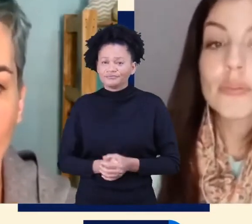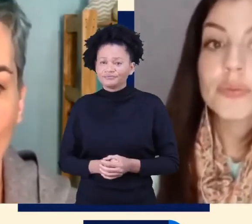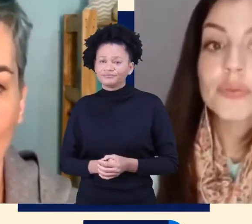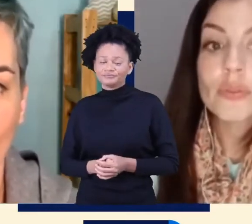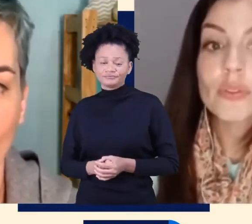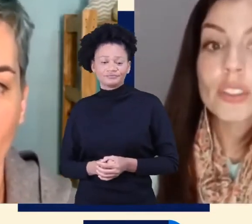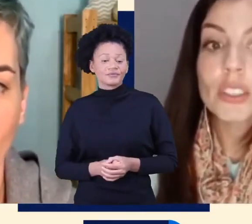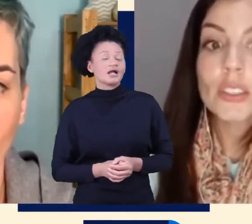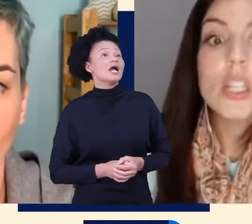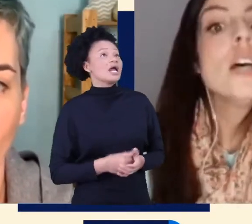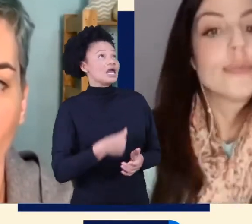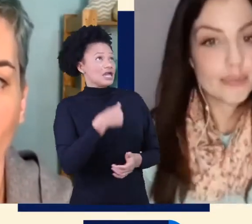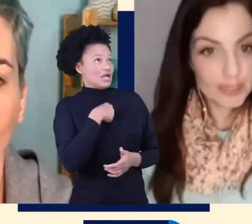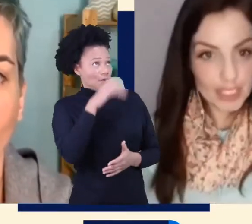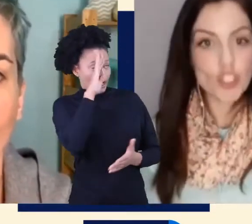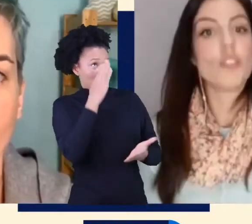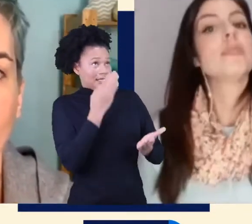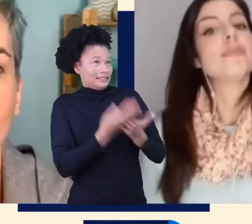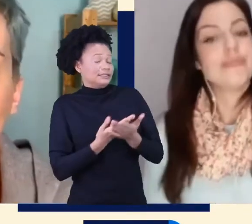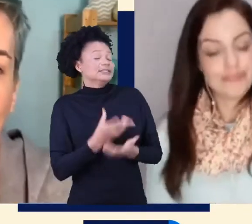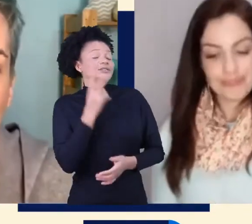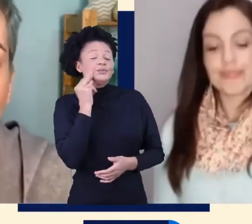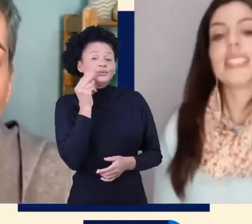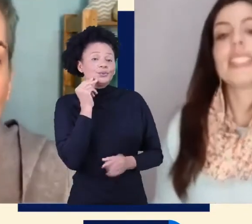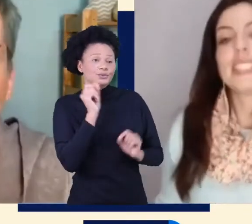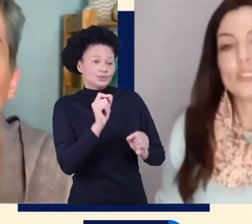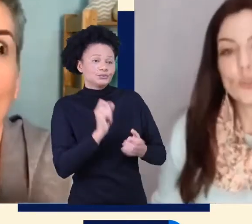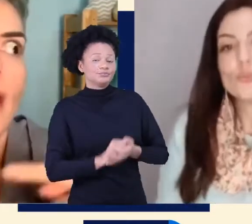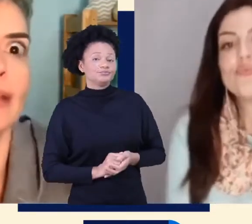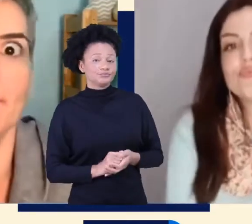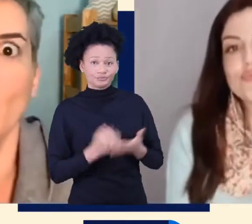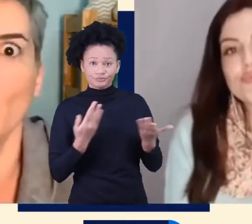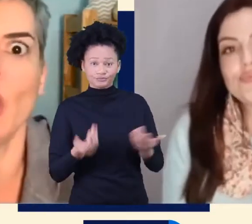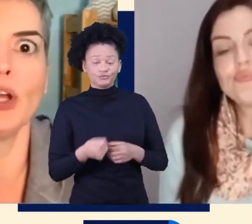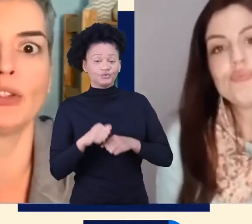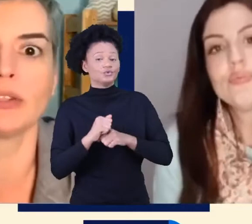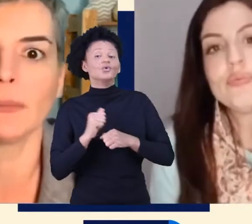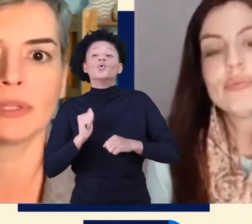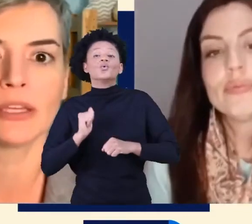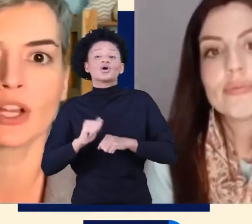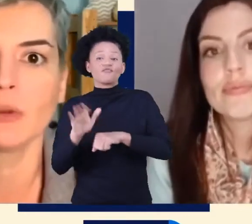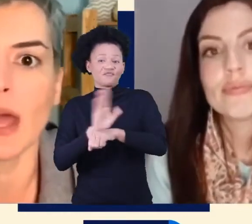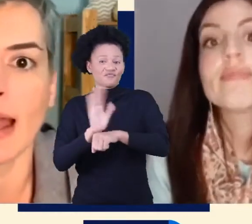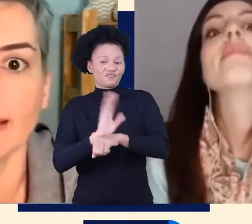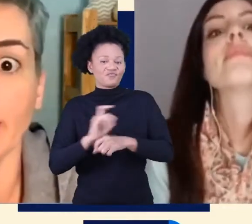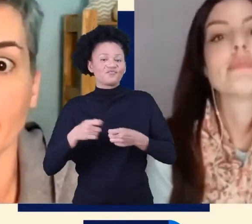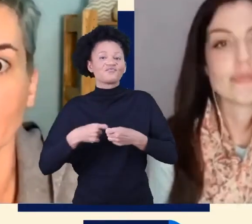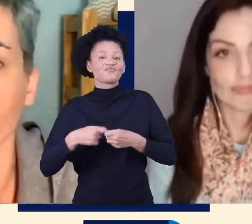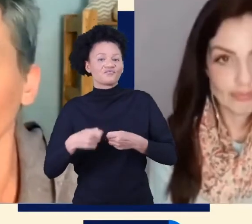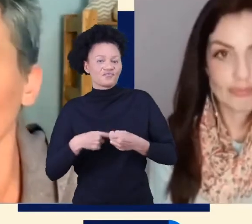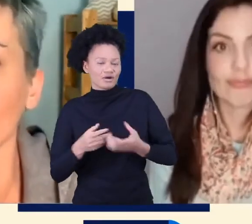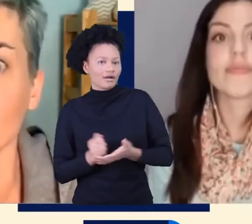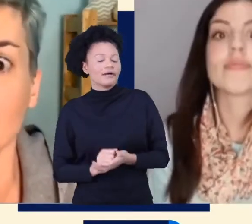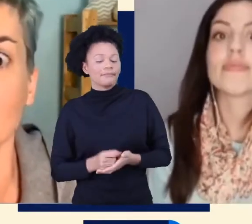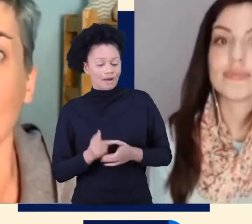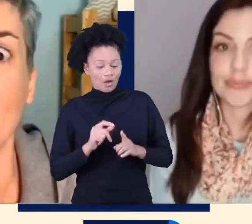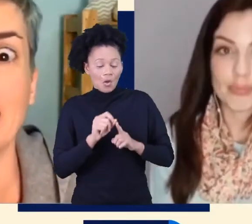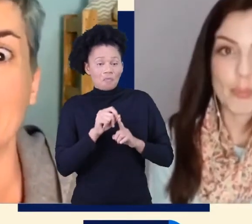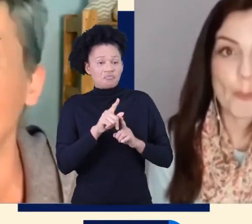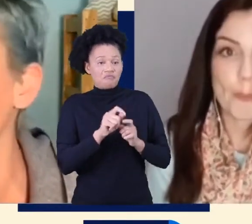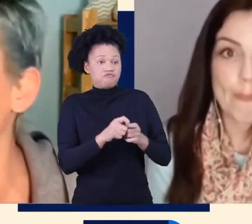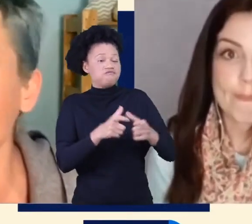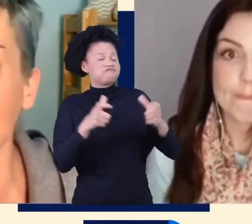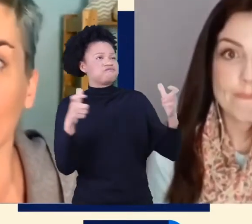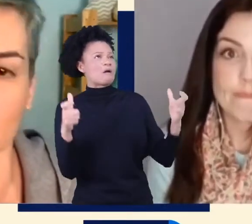né, Carol? Porque no filme pornô aguenta muito tempo até ejacular e de repente fala, nossa, mas